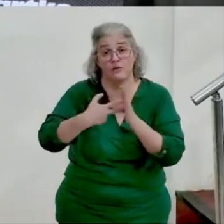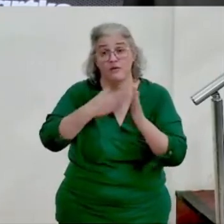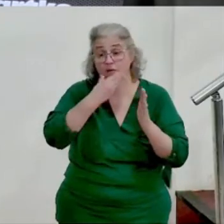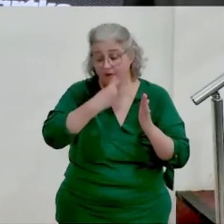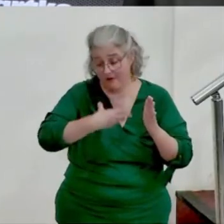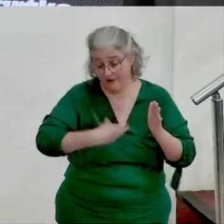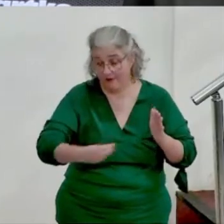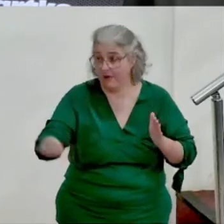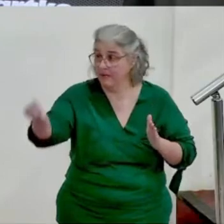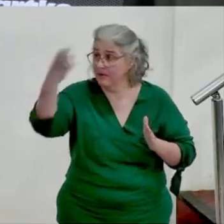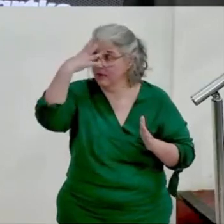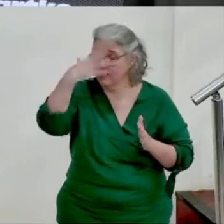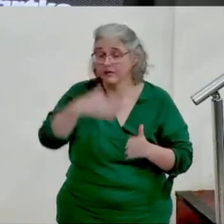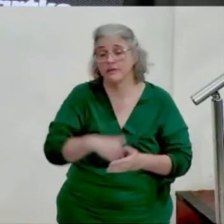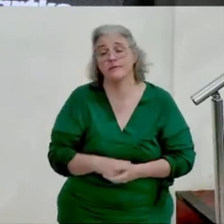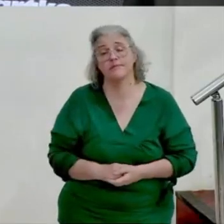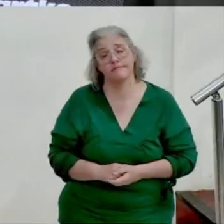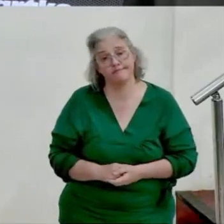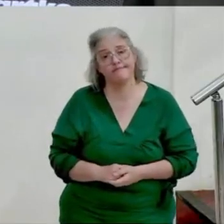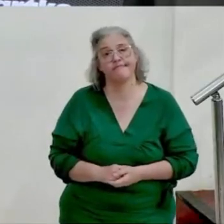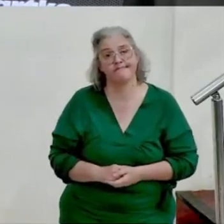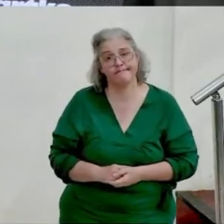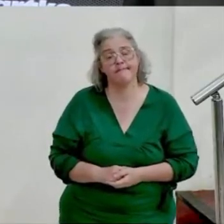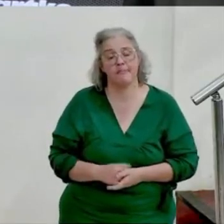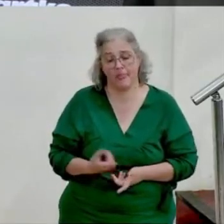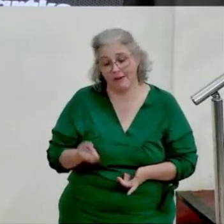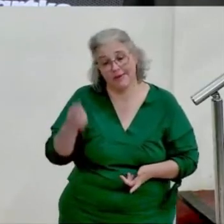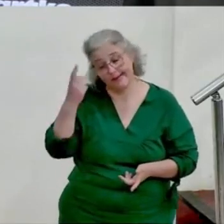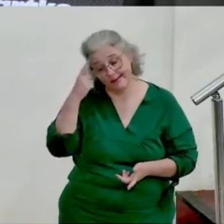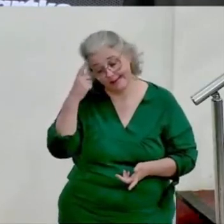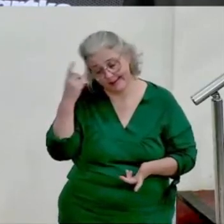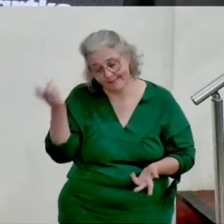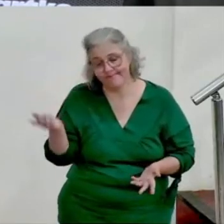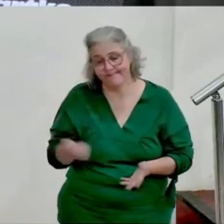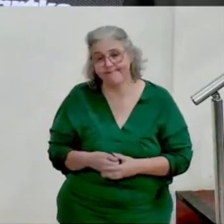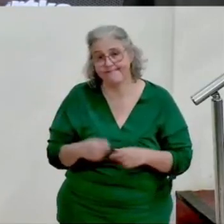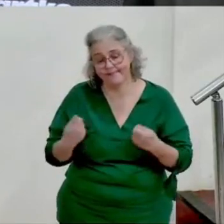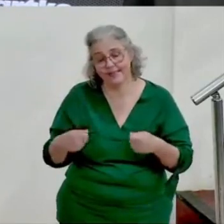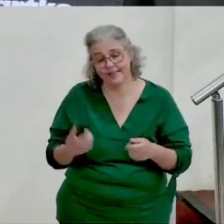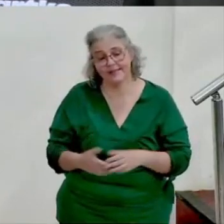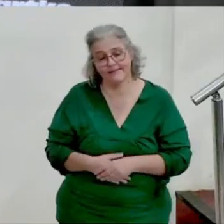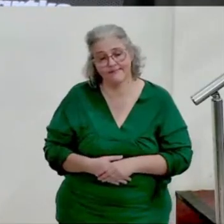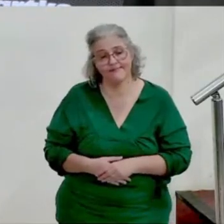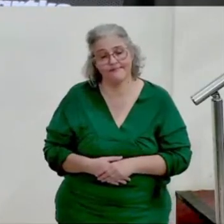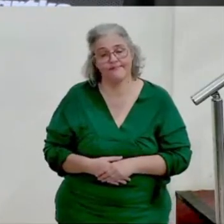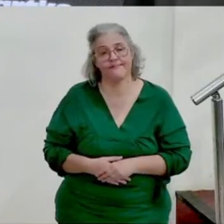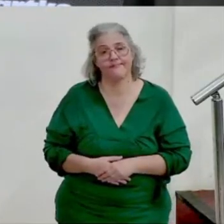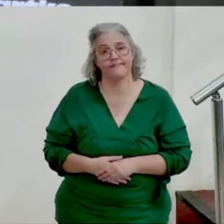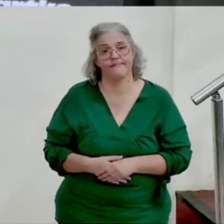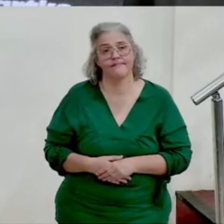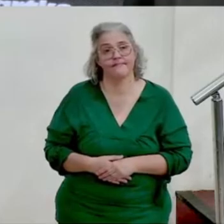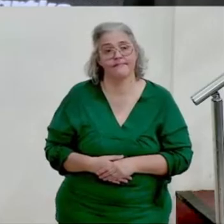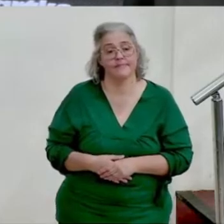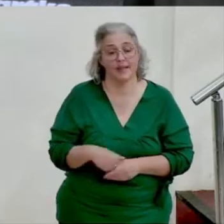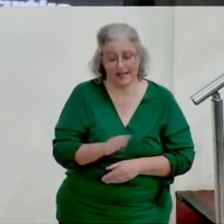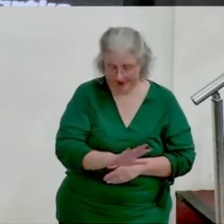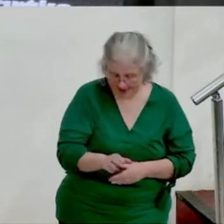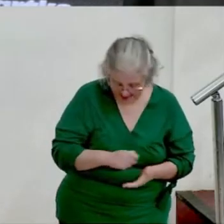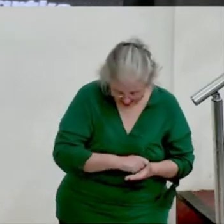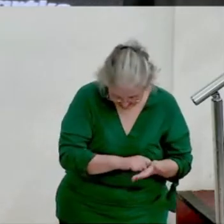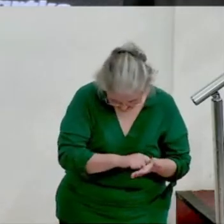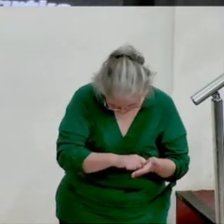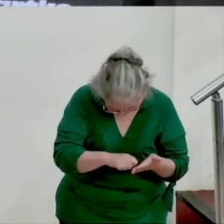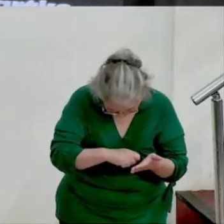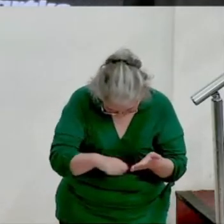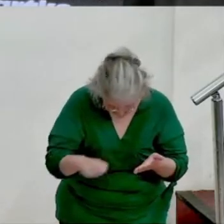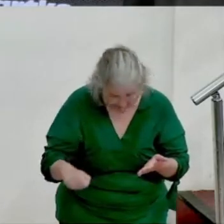da luz? É isso que a gente precisa resolver. É isso que a gente precisa descobrir. As crianças estão desenhando elas